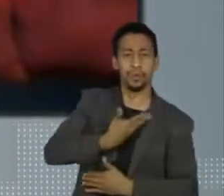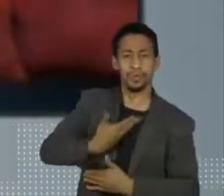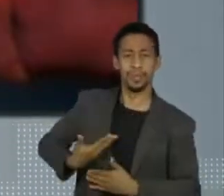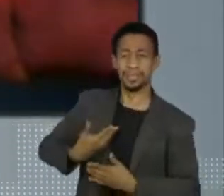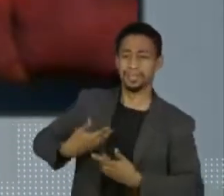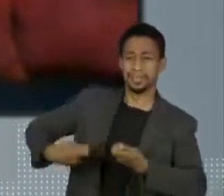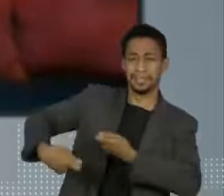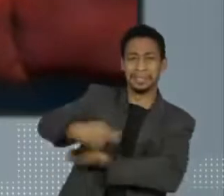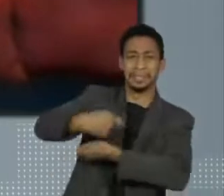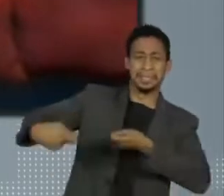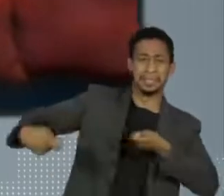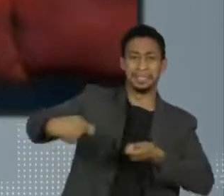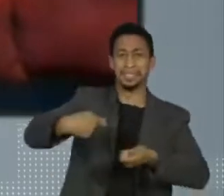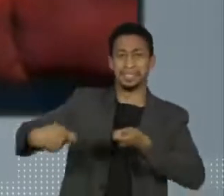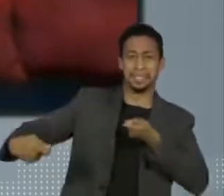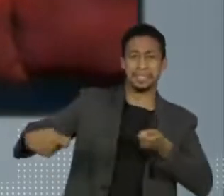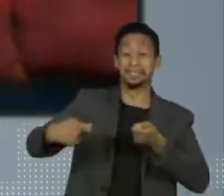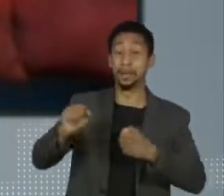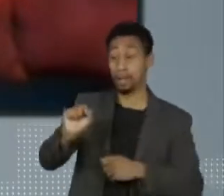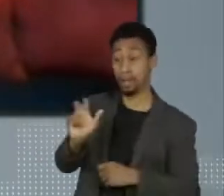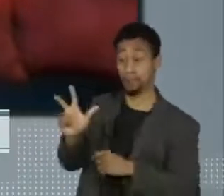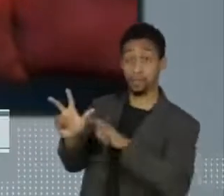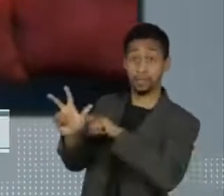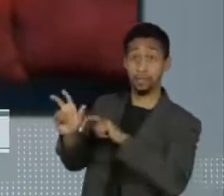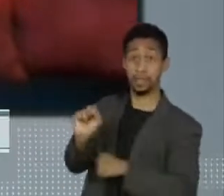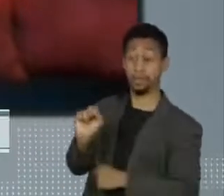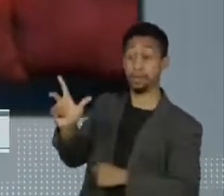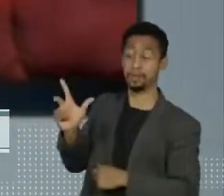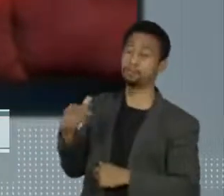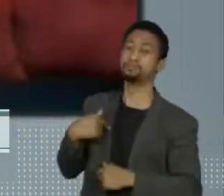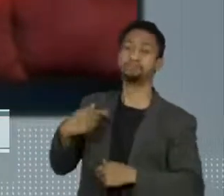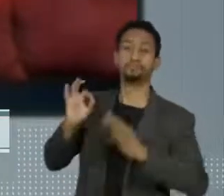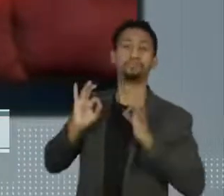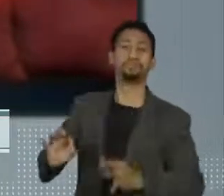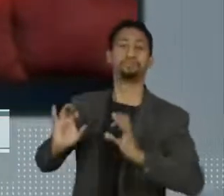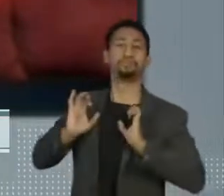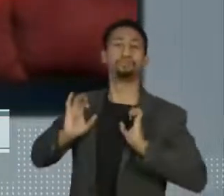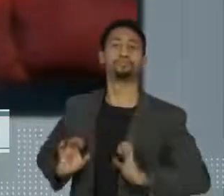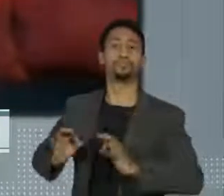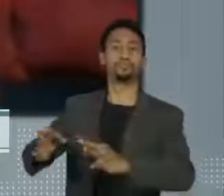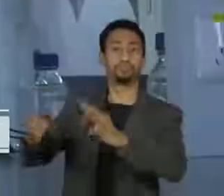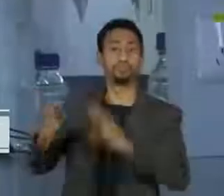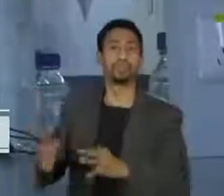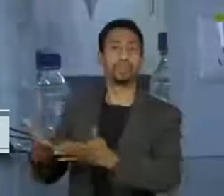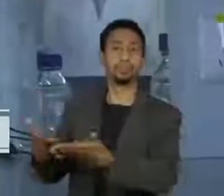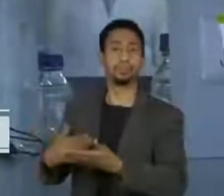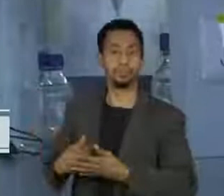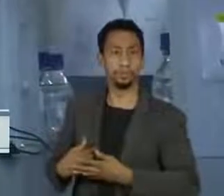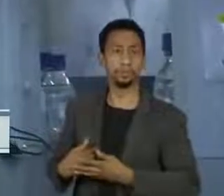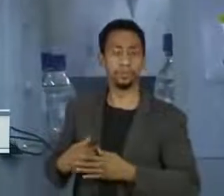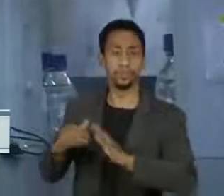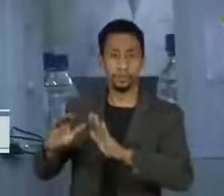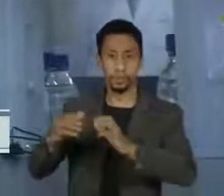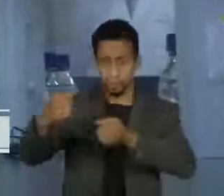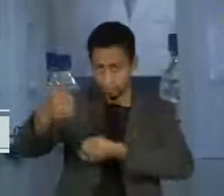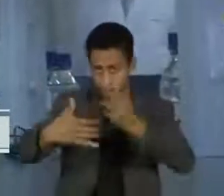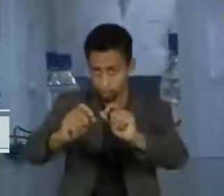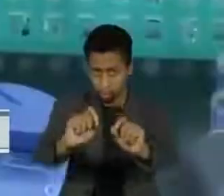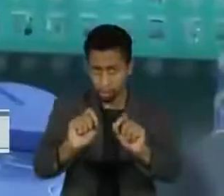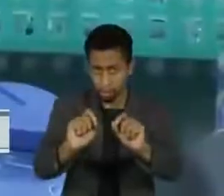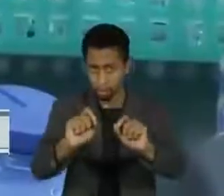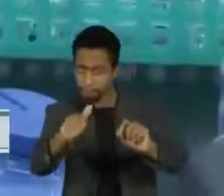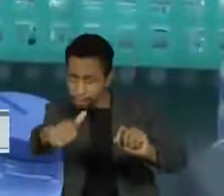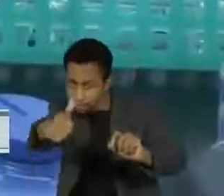Anvisa, em relação às vacinas, sempre teve uma conduta irrepreensível. Acredito que no momento de